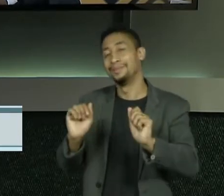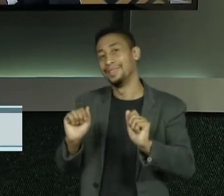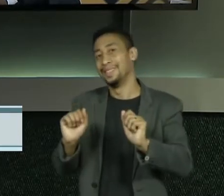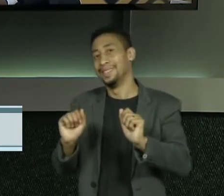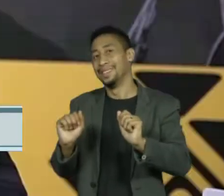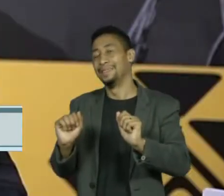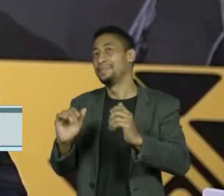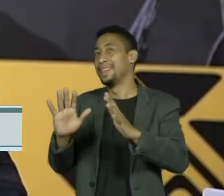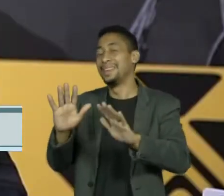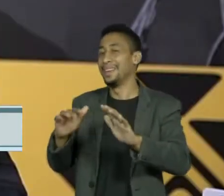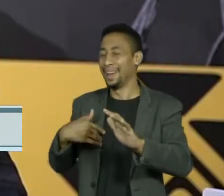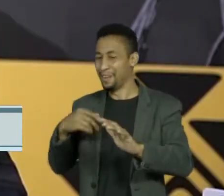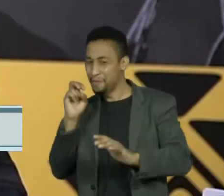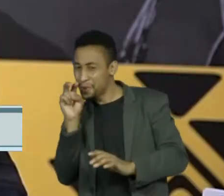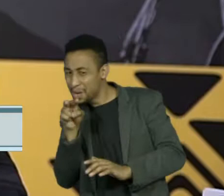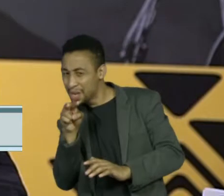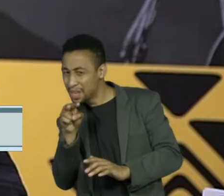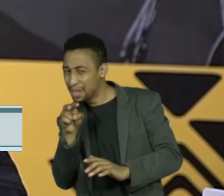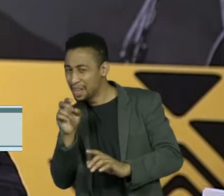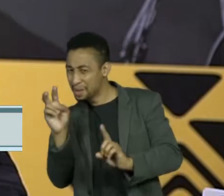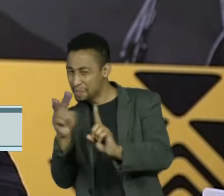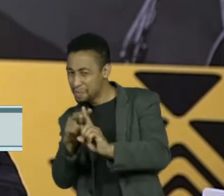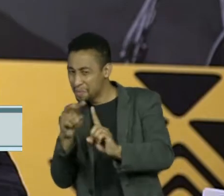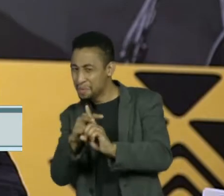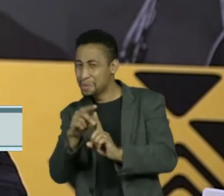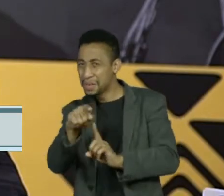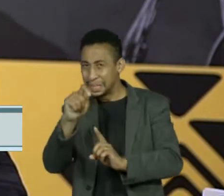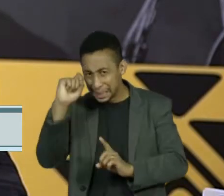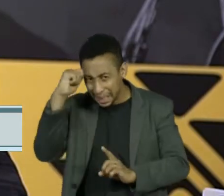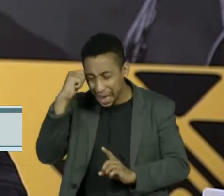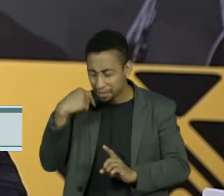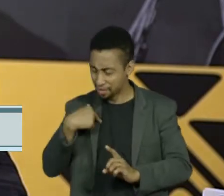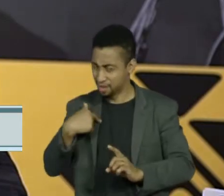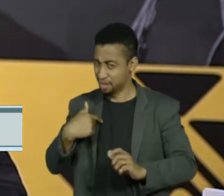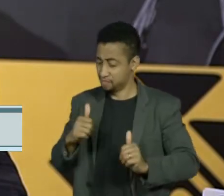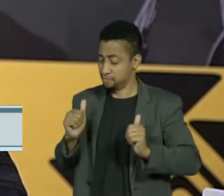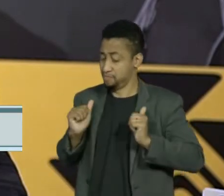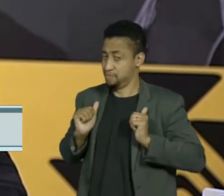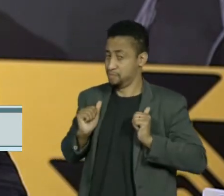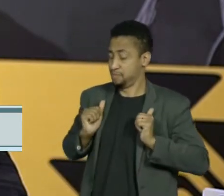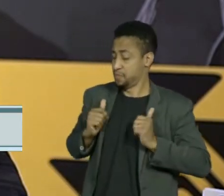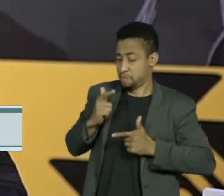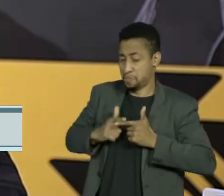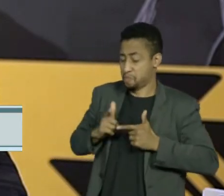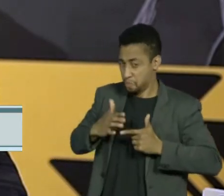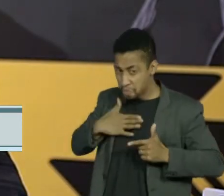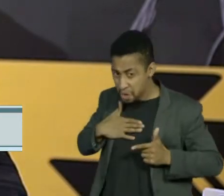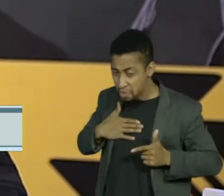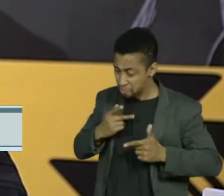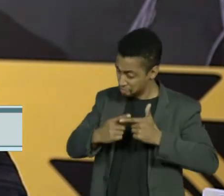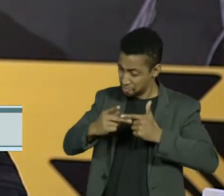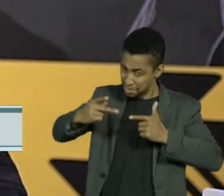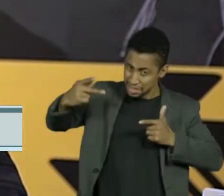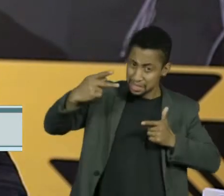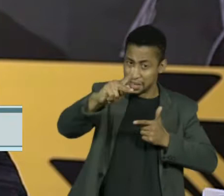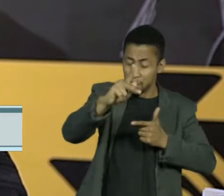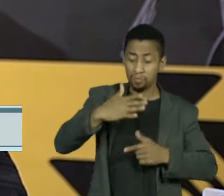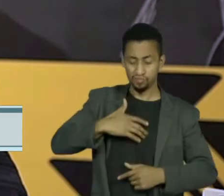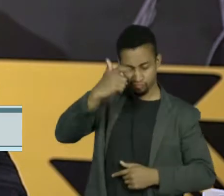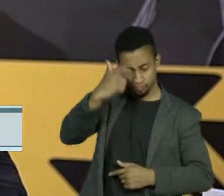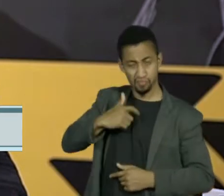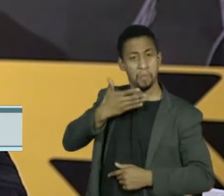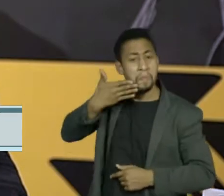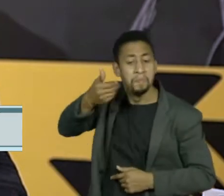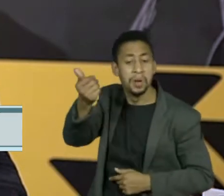problema nosso, que esse não é um problema de nós brancos, que esse não é um problema de nós instituições,